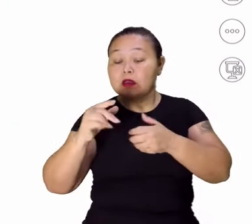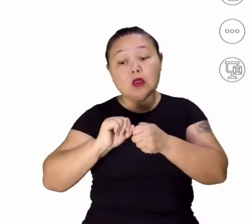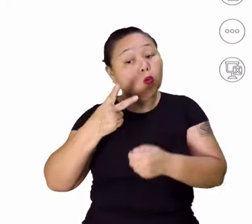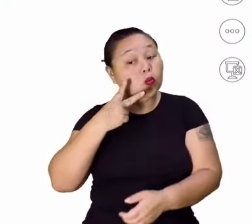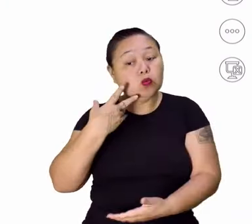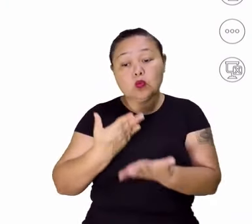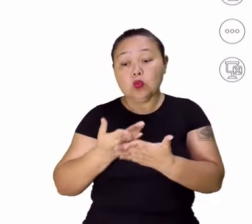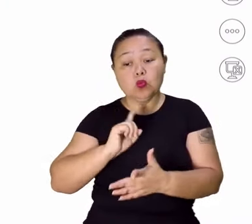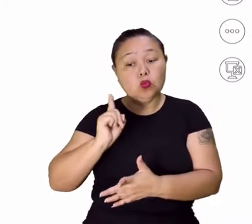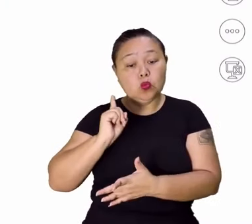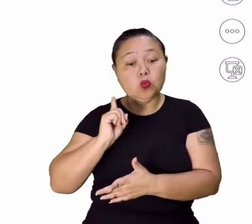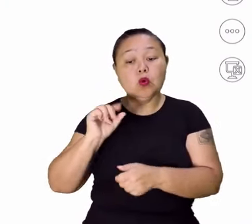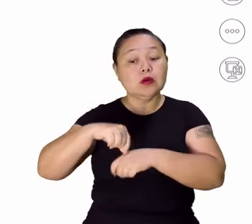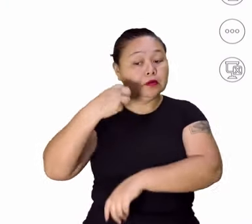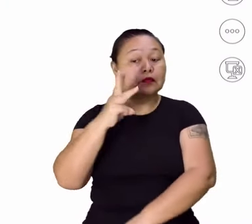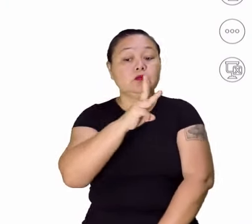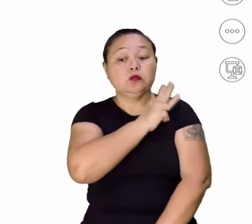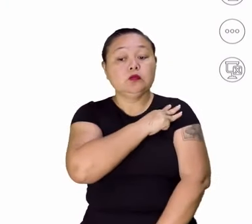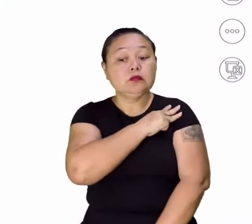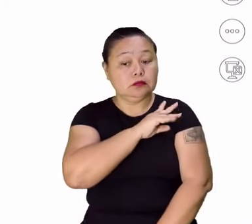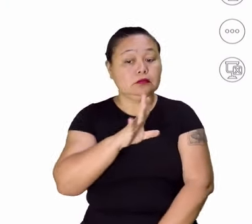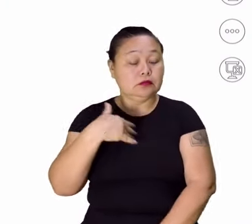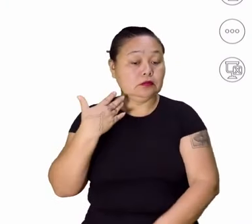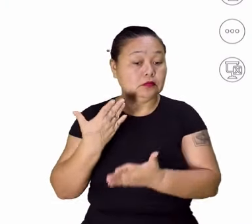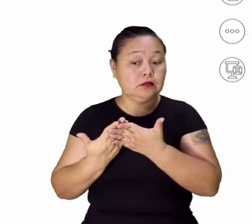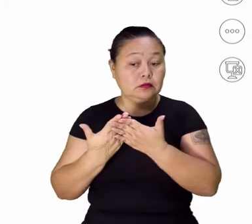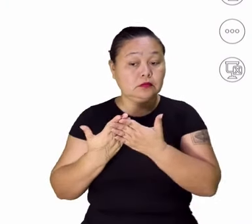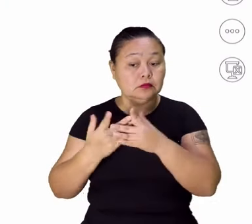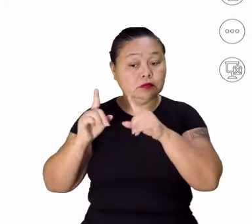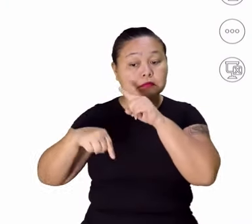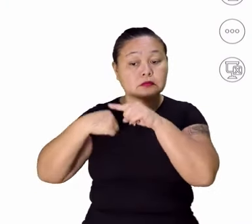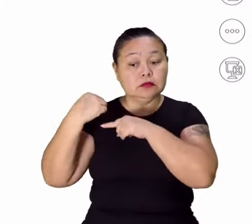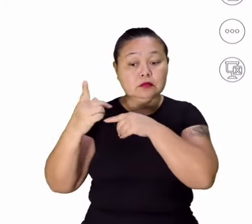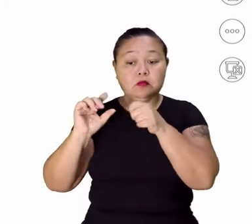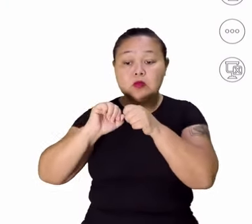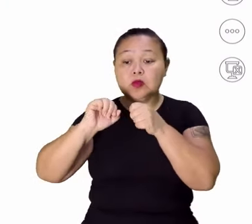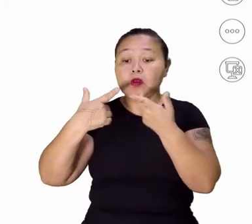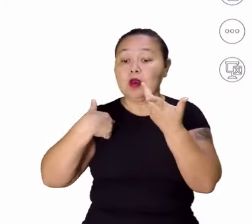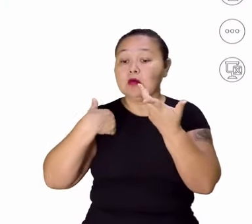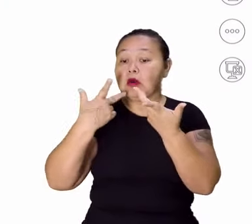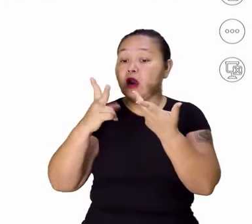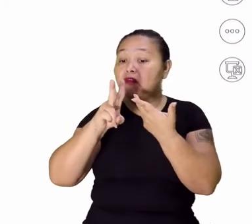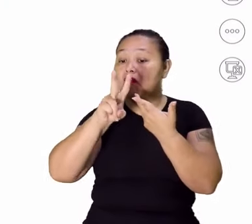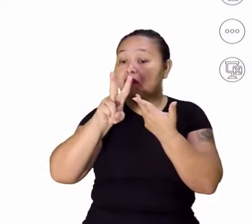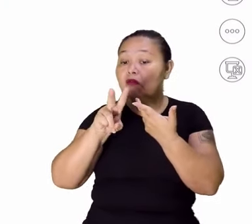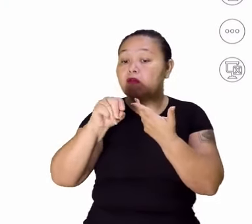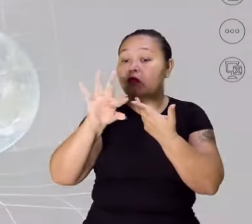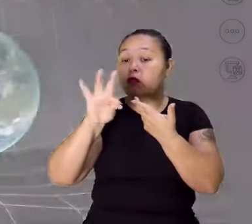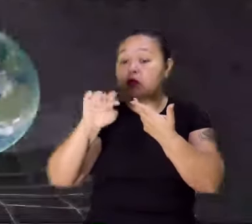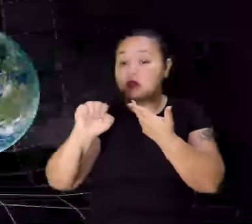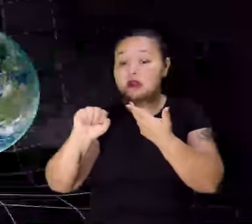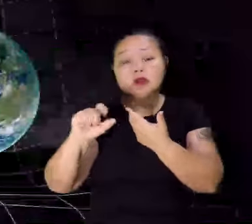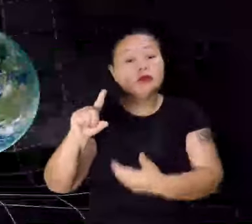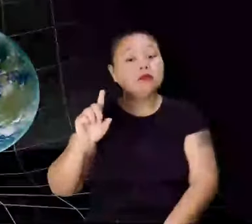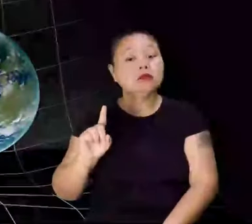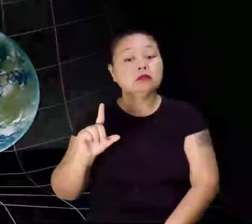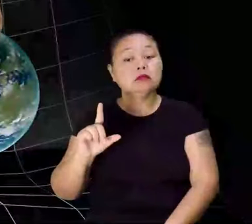ainda, que é terceiro ano, né, volts, mas falando de voltagem, que eles sabem muito bem o que é. Vem conosco aqui, pessoal.